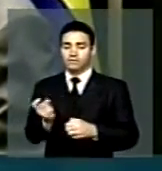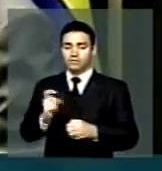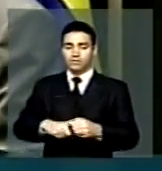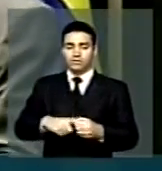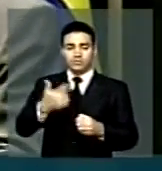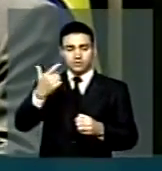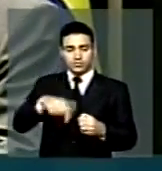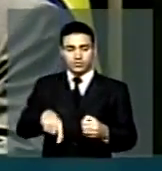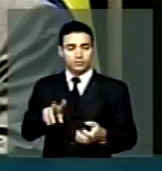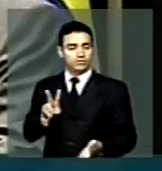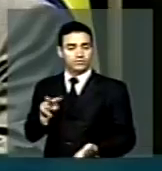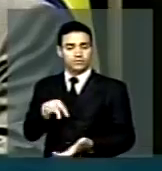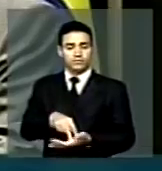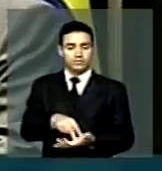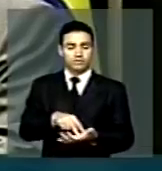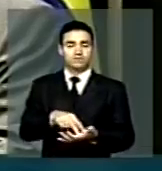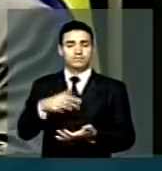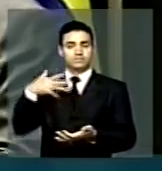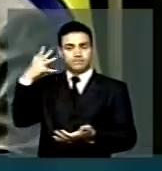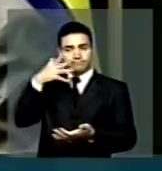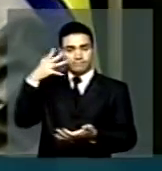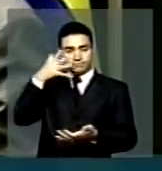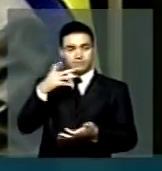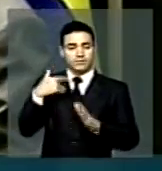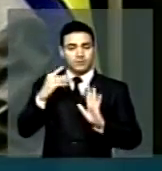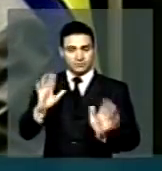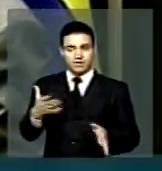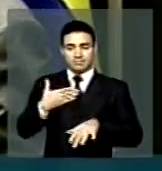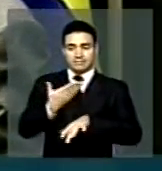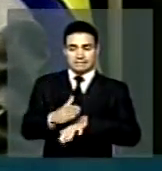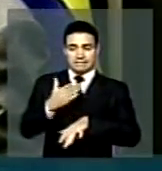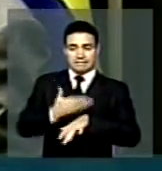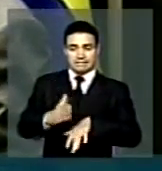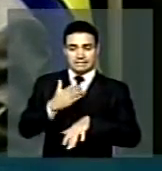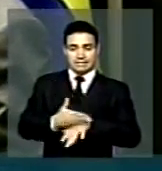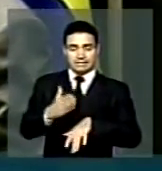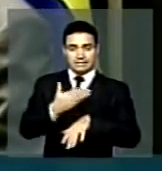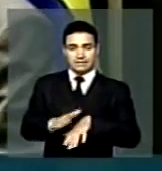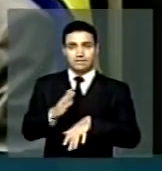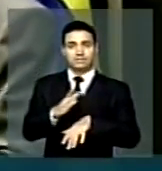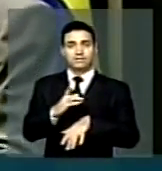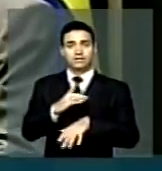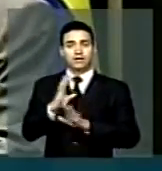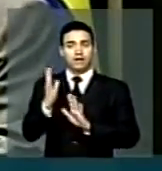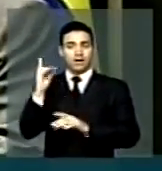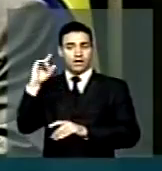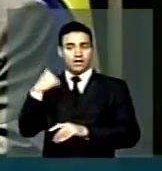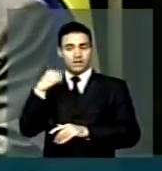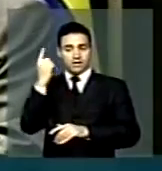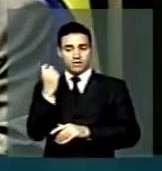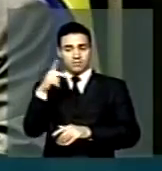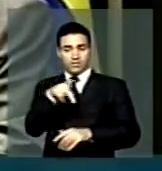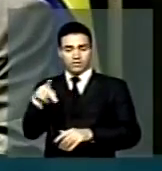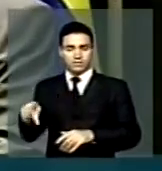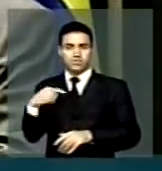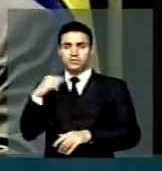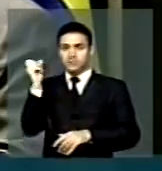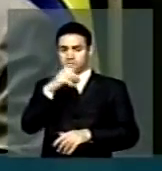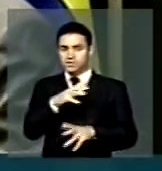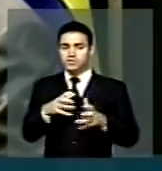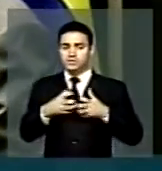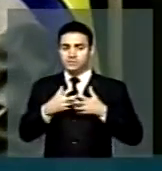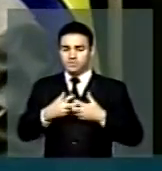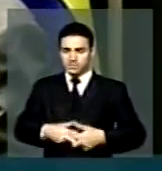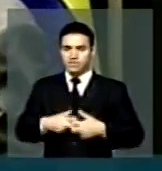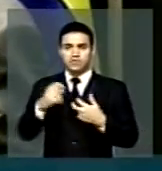essa tribuna, na qual eu me treinei vindo da academia, em épocas difíceis, quando nós jurávamos